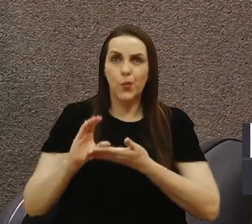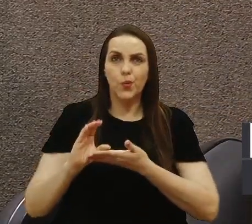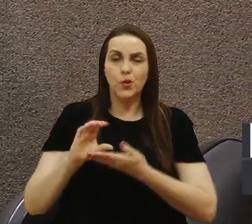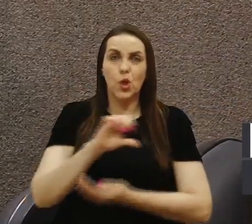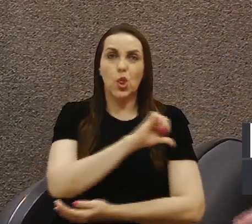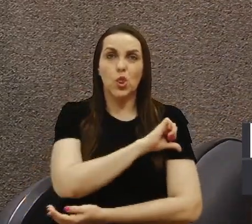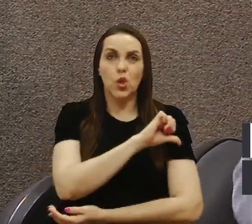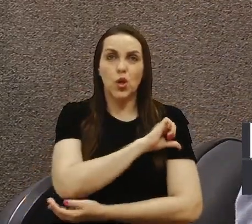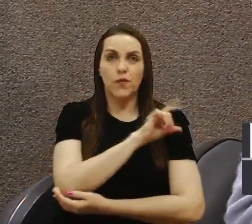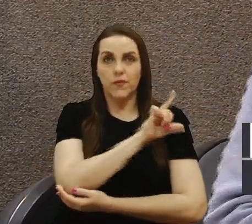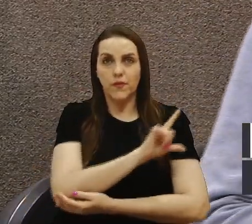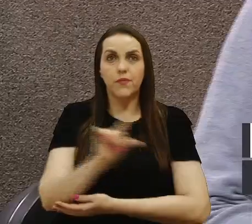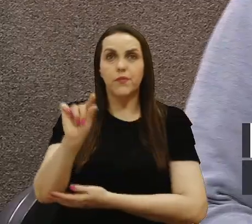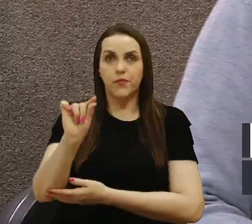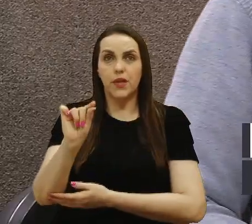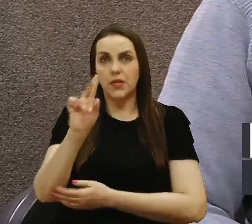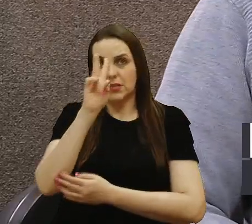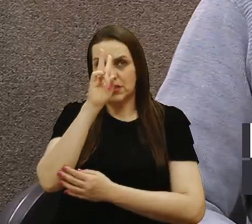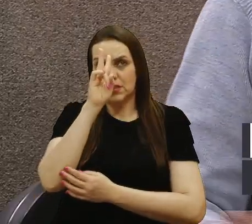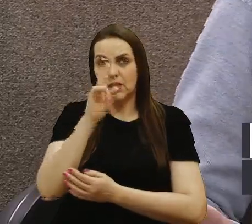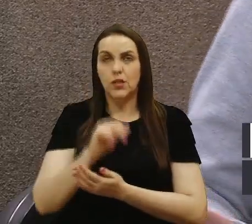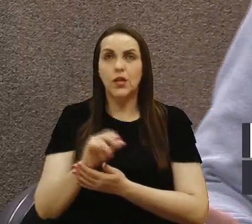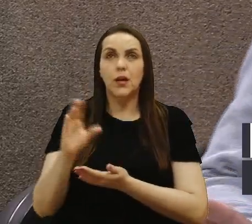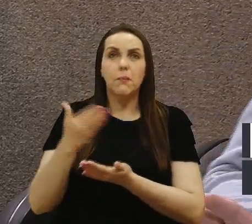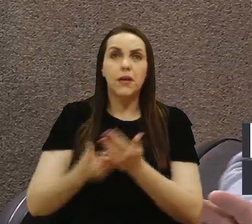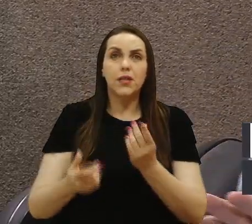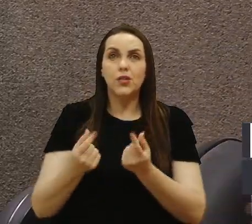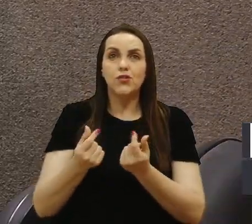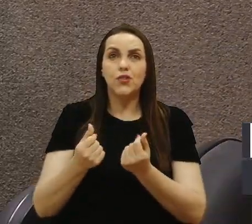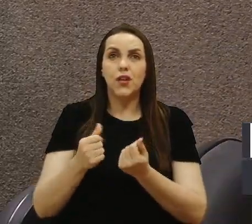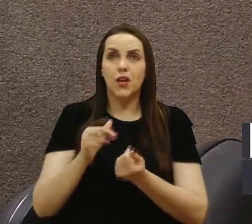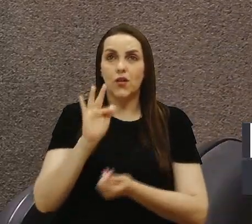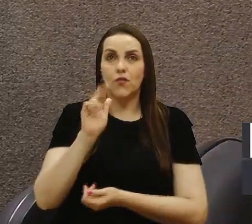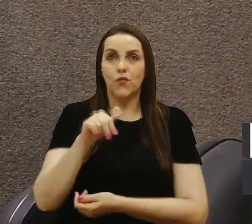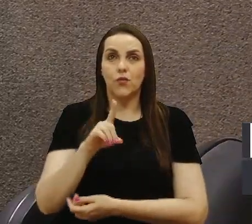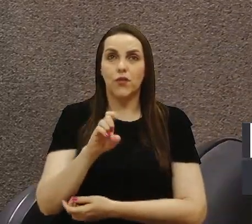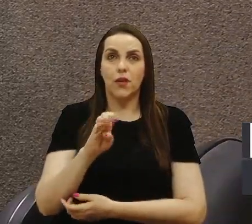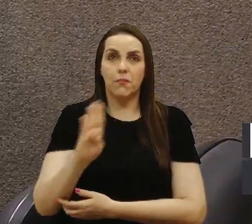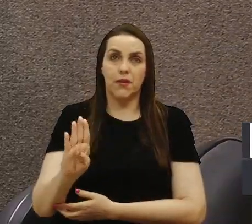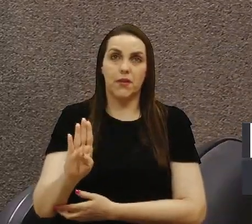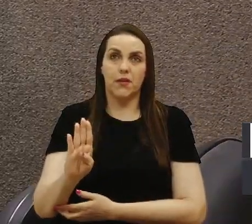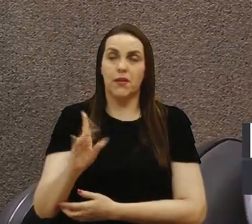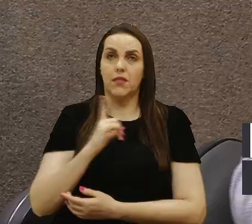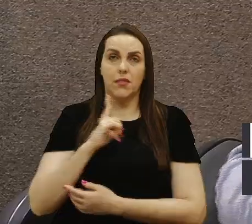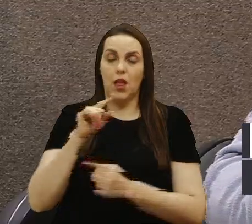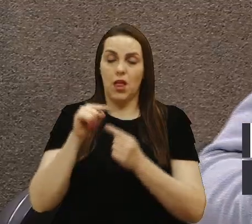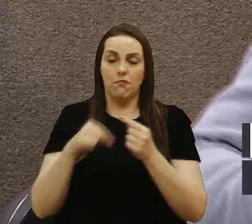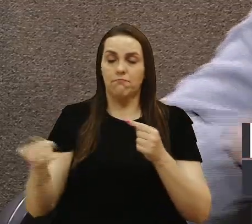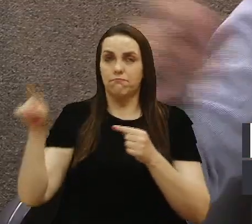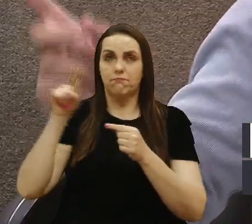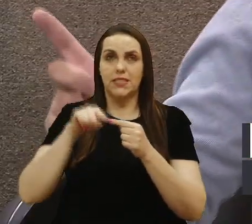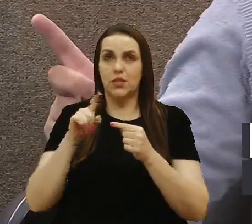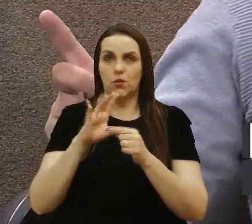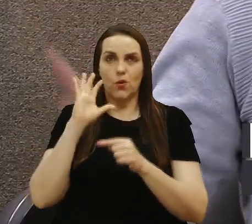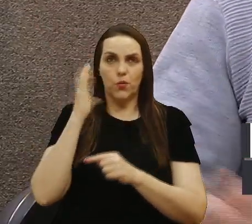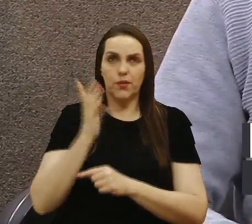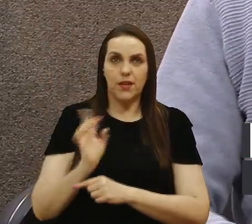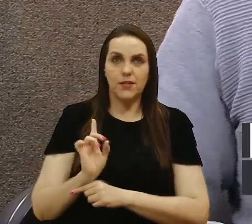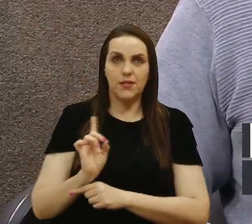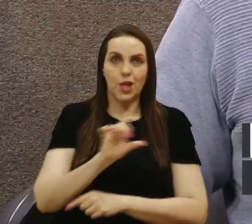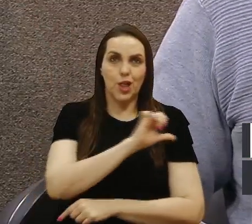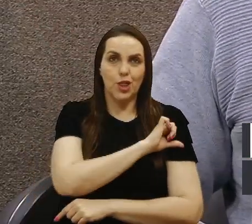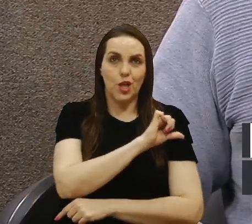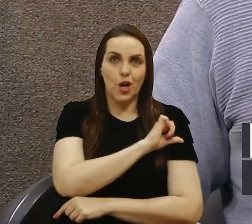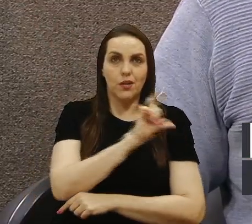ensino médio, então a gente vai perder dinheiro do Fundeb. Bom, se for por essa lógica, então a gente não teria mais dinheiro, porque o ciclo então não acontece. Quando sai os nono-ano, não